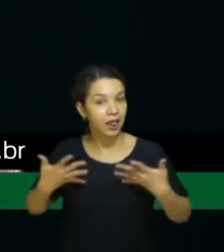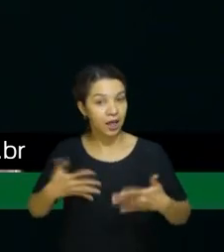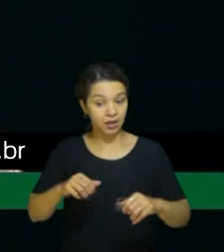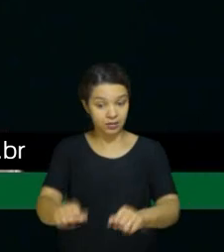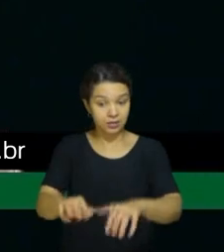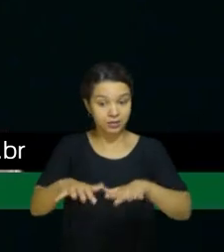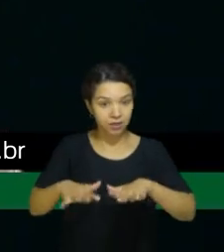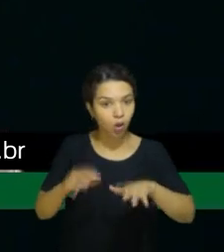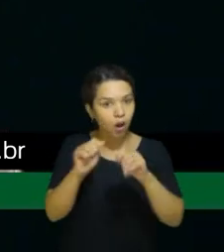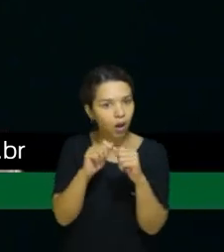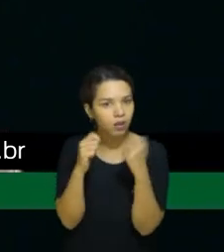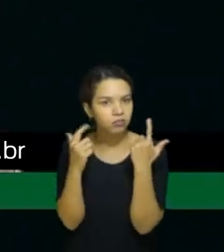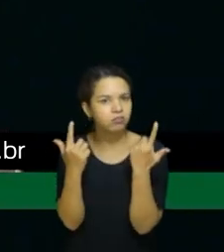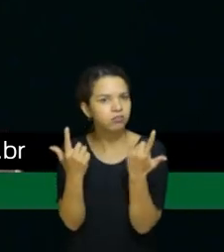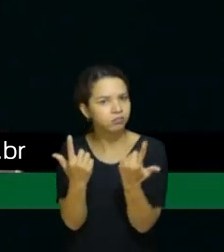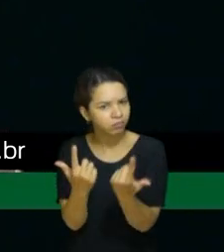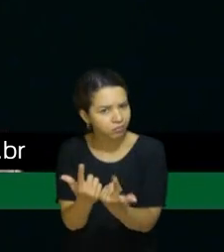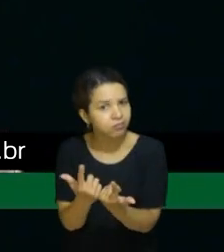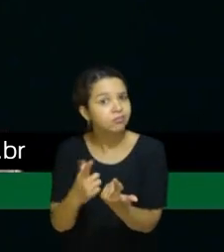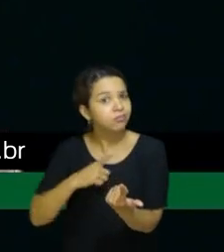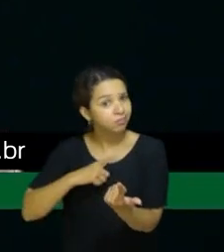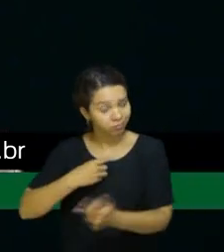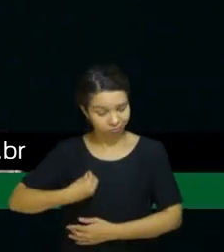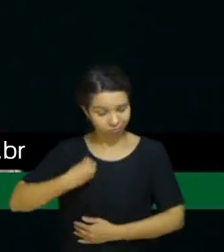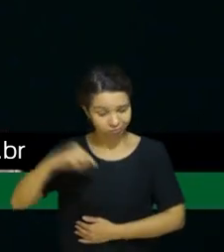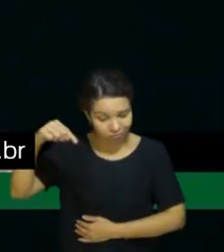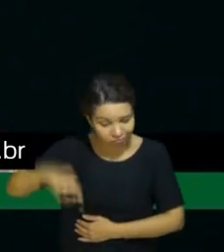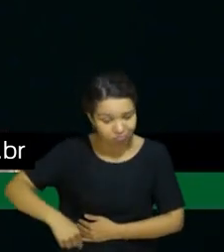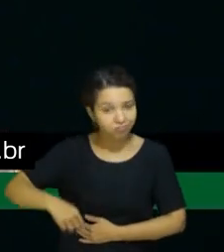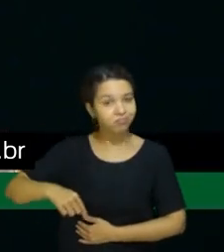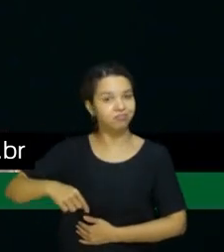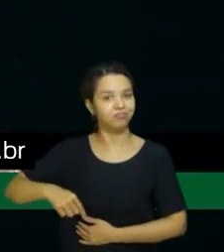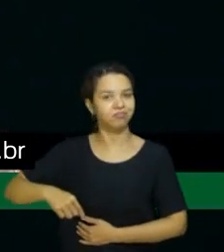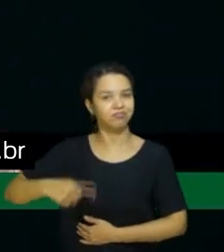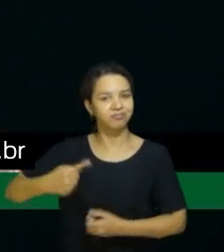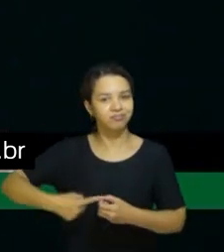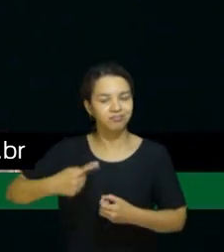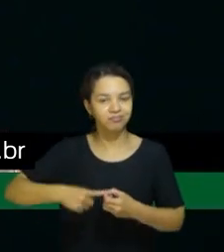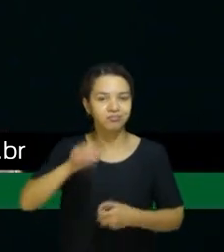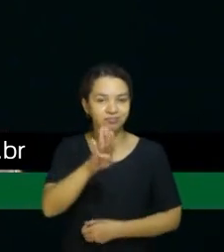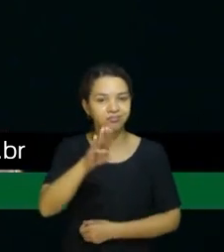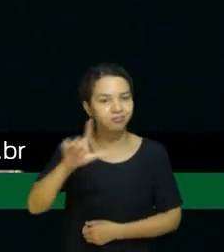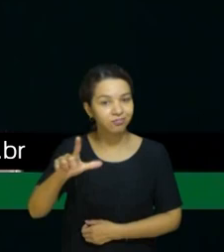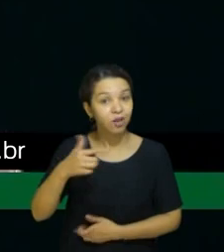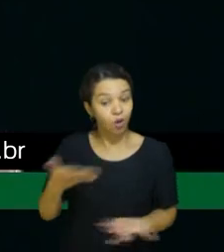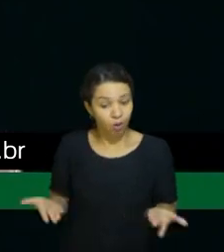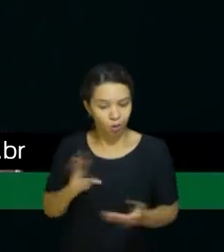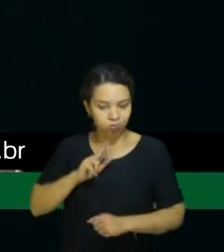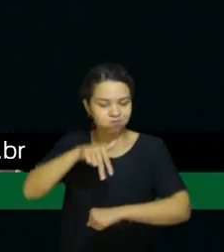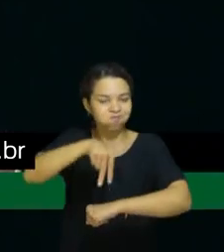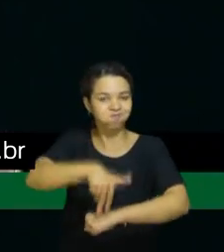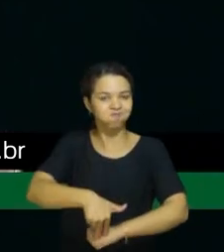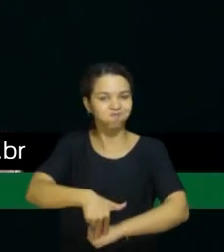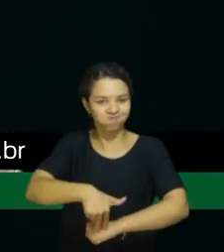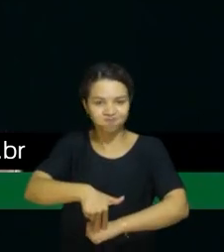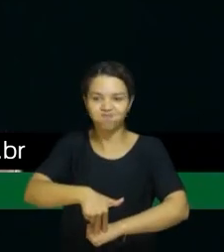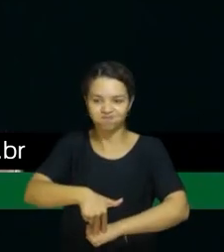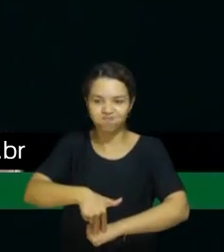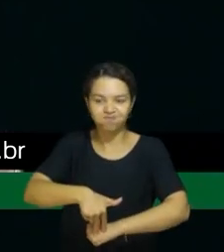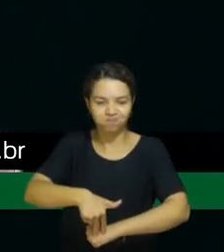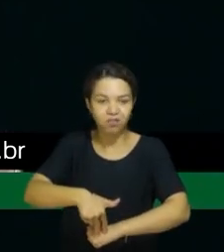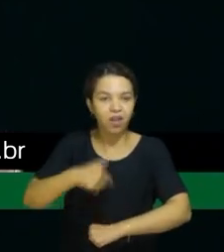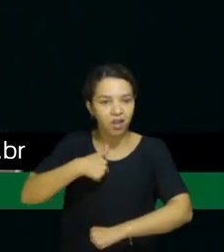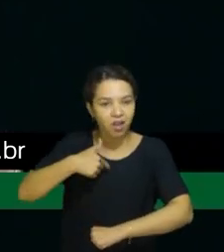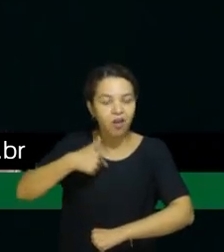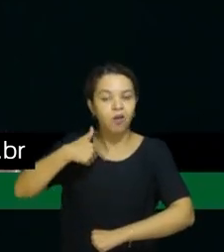Assembleia Legislativa é realizada na nossa cidade de Blumenau então usar essa Tribuna para falar diretamente com os meus